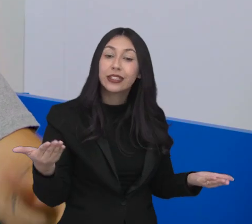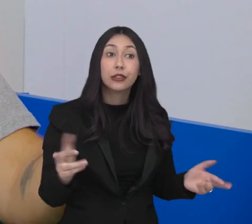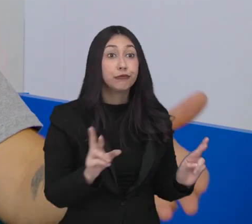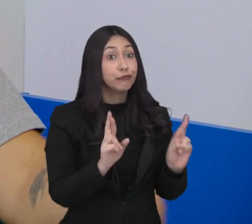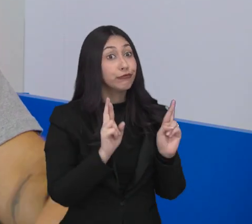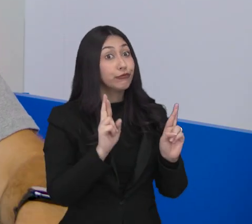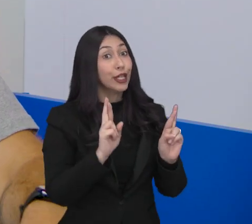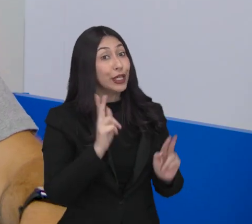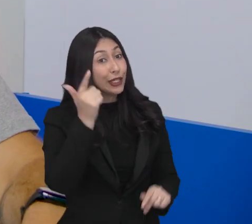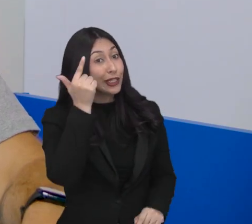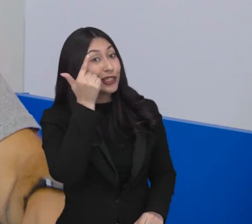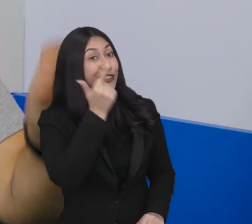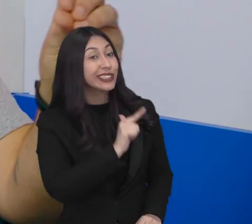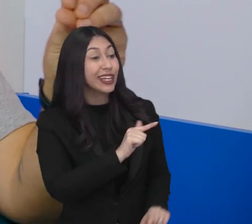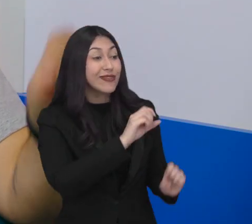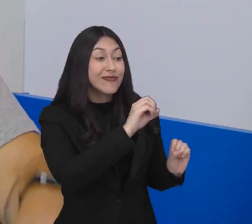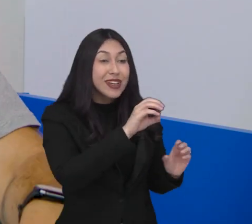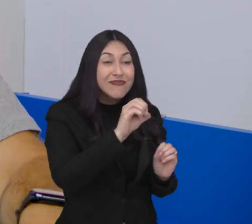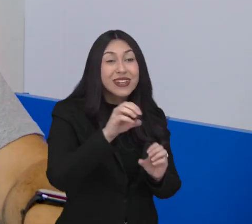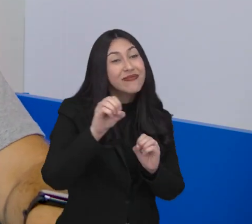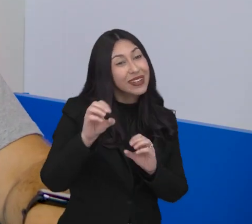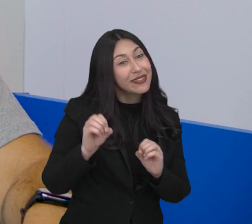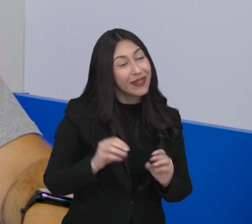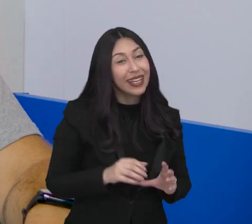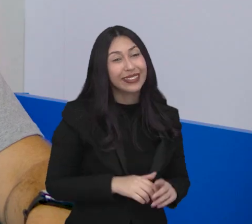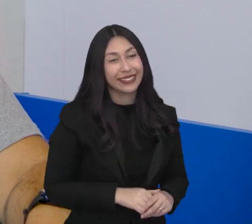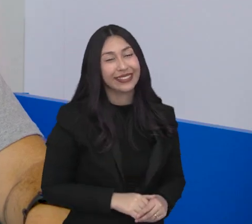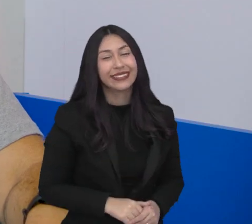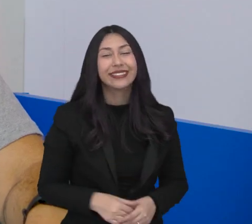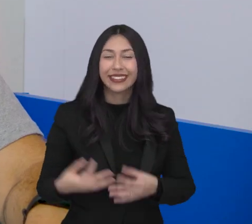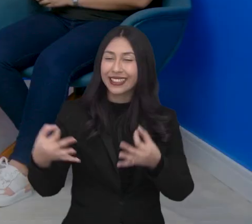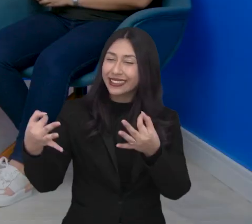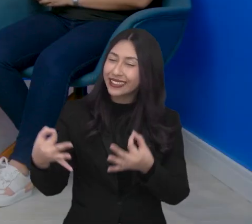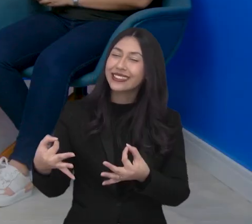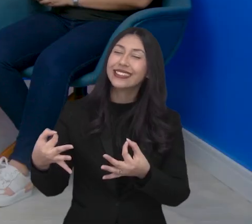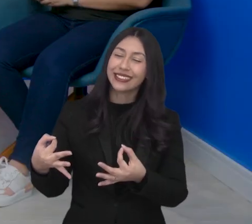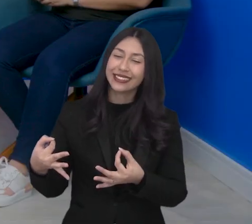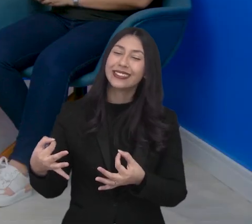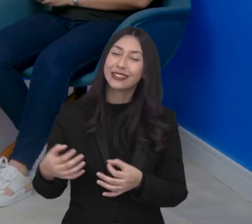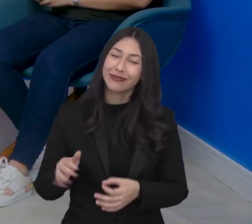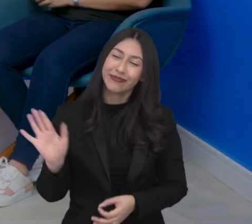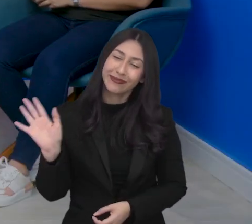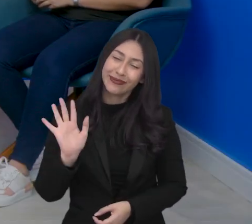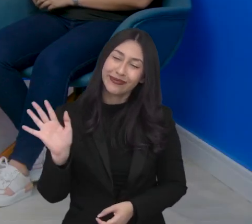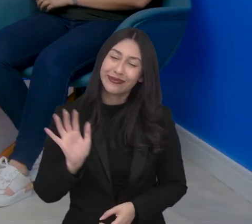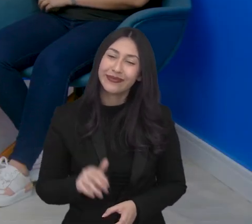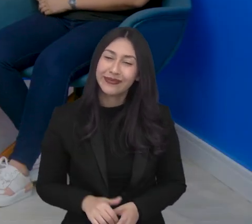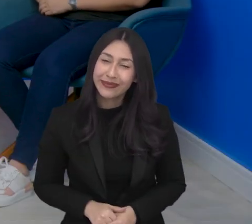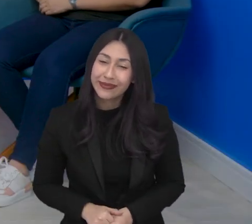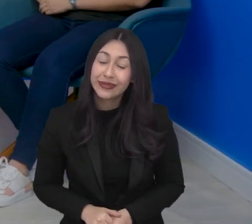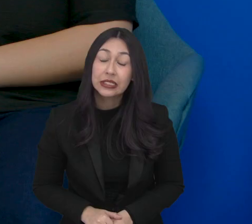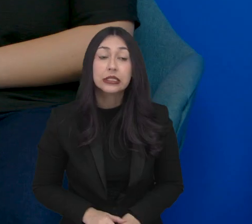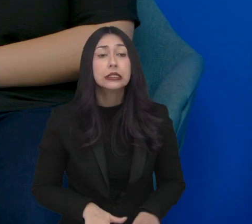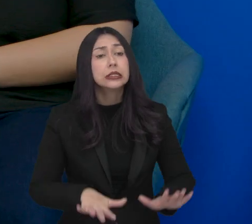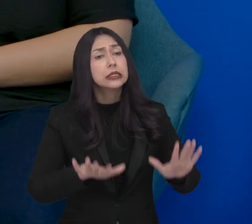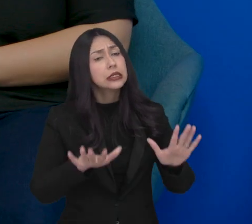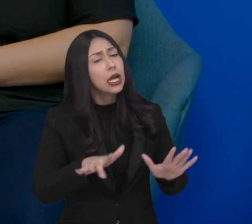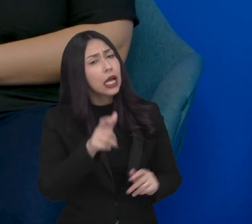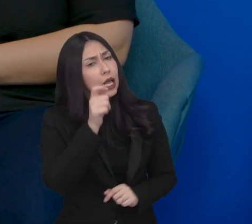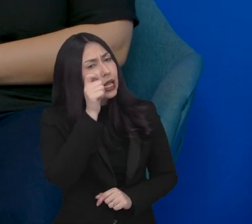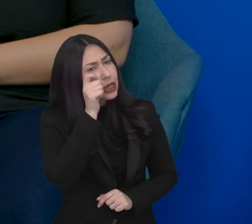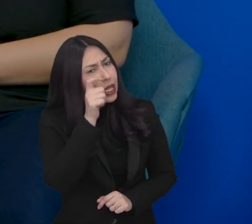telespectadores. Espero que eu tenha dado um pouquinho de conta do recado aqui com vocês, tá bom? Com certeza. Obrigado. Então, a próxima, Alexandre. Até. Marina, é